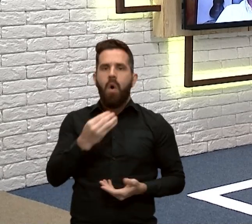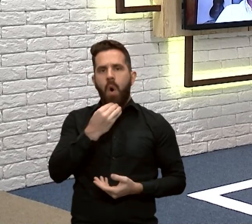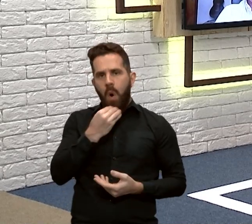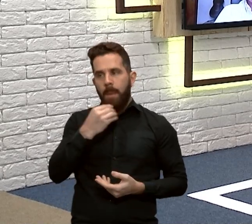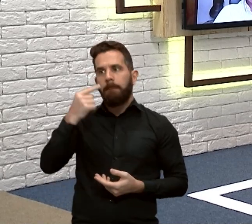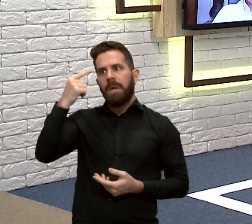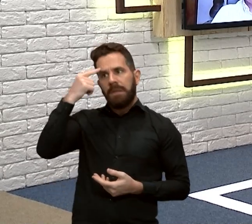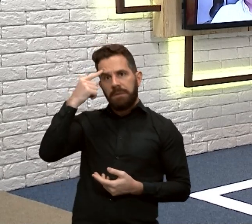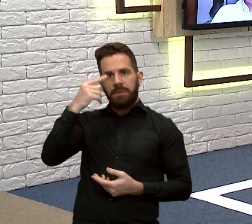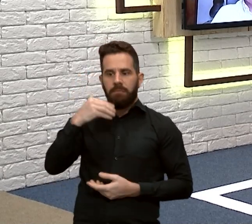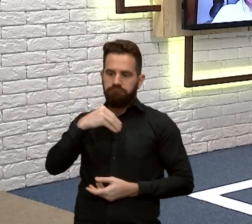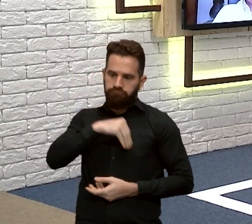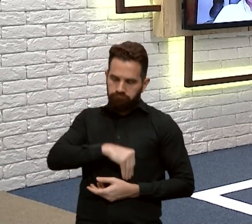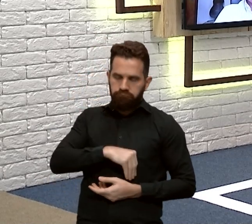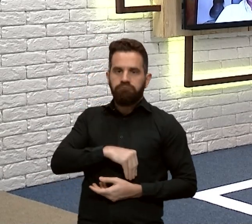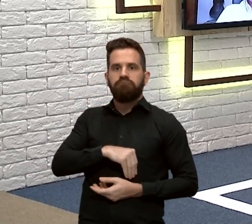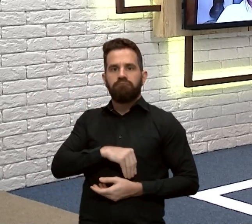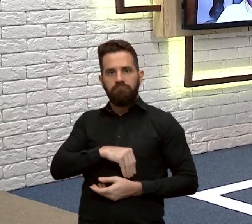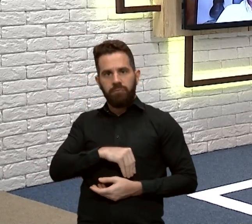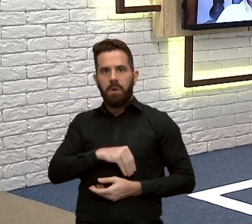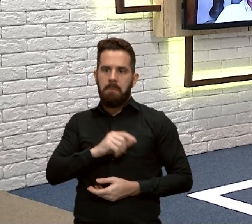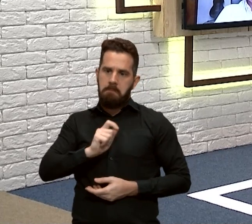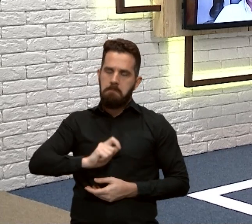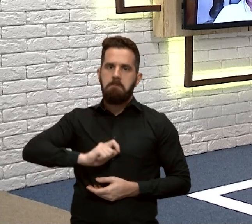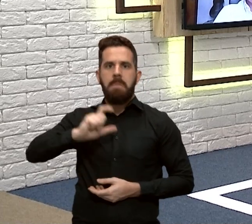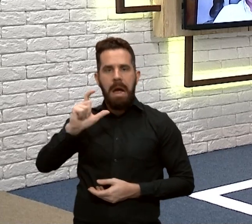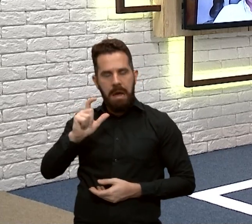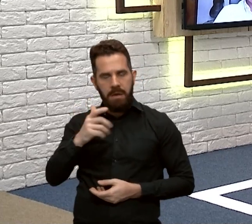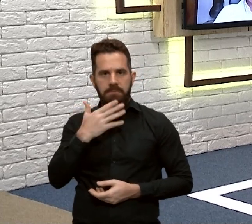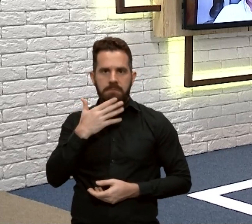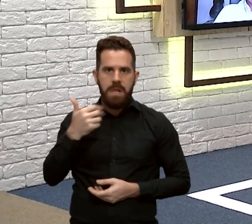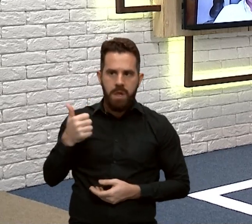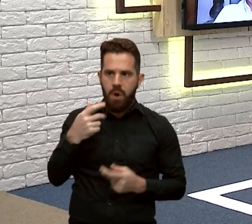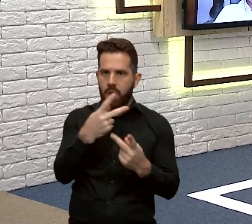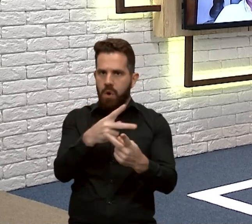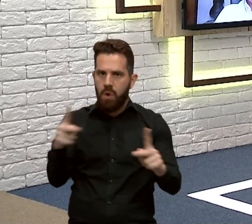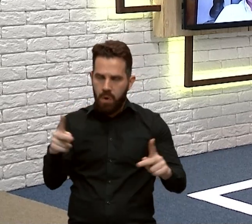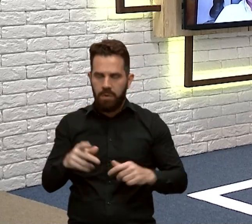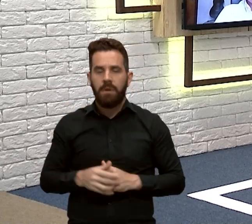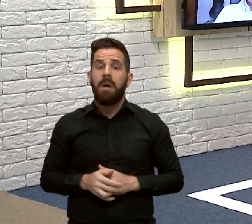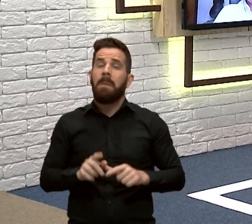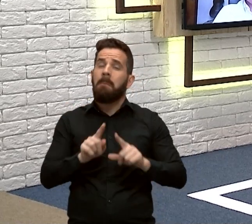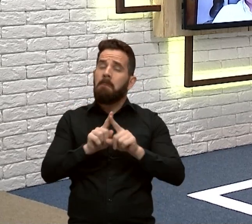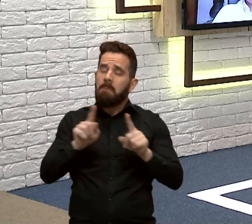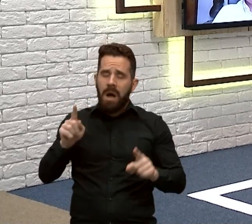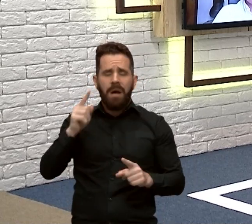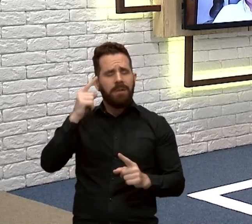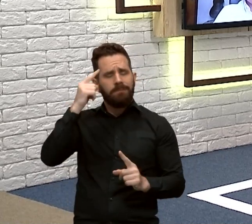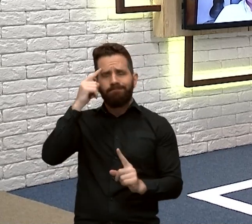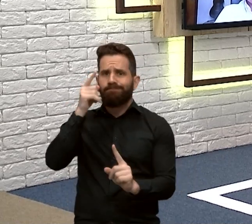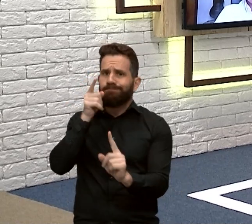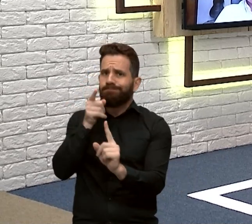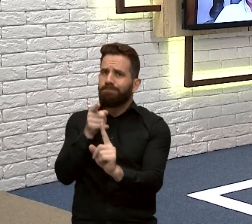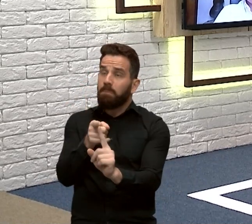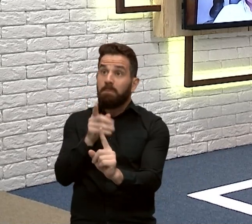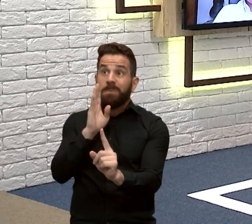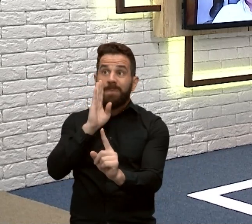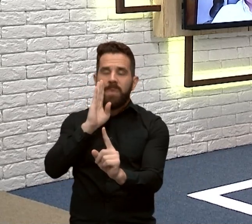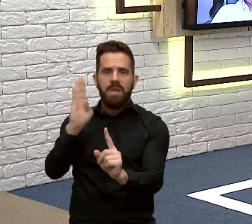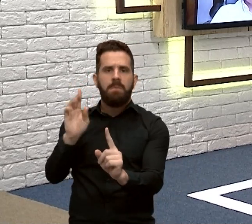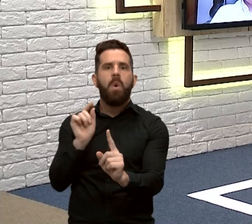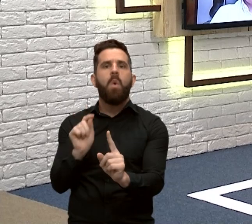a receita da cooperativa. O foco principal disso tudo, não esquecendo de falar aqui, é que nós trabalhamos,